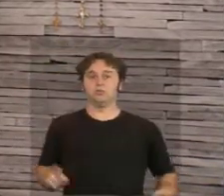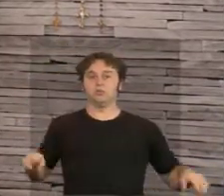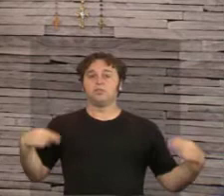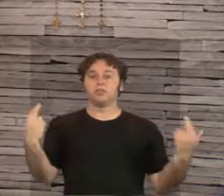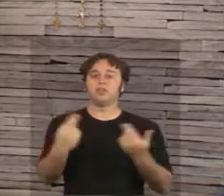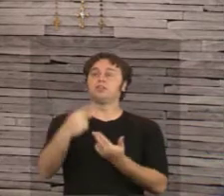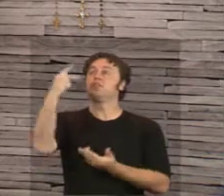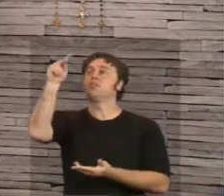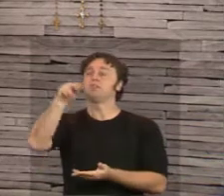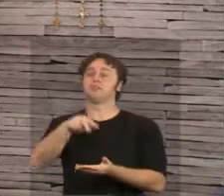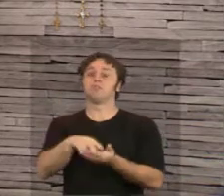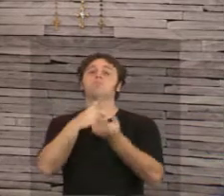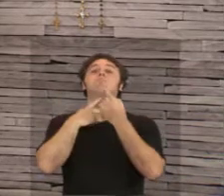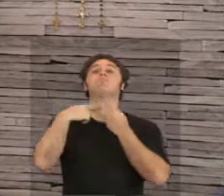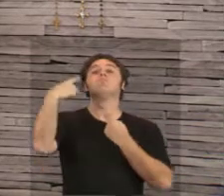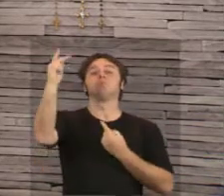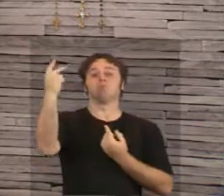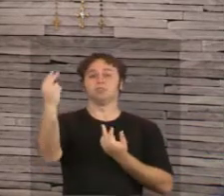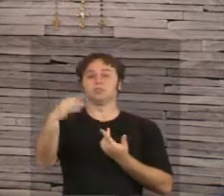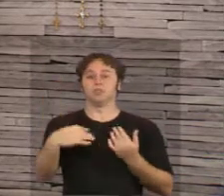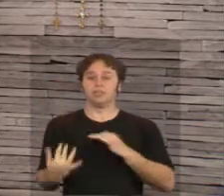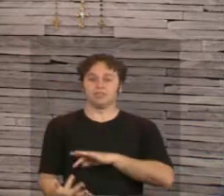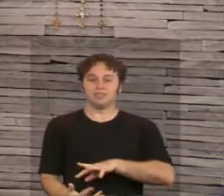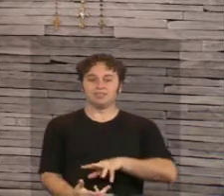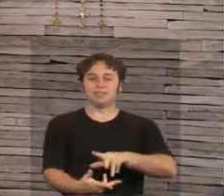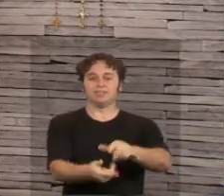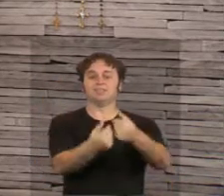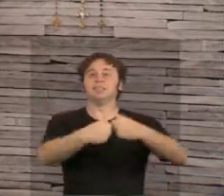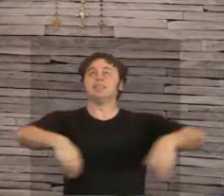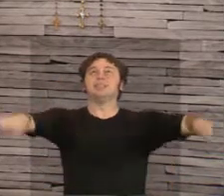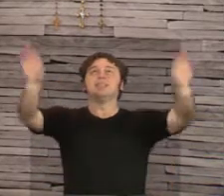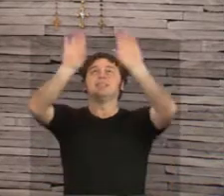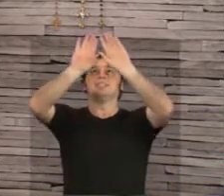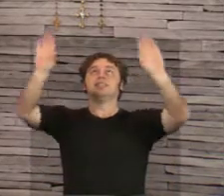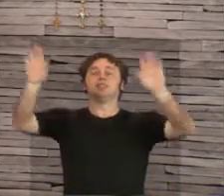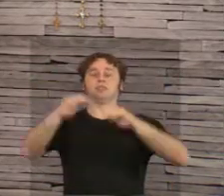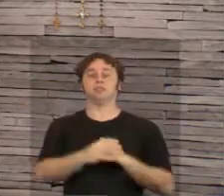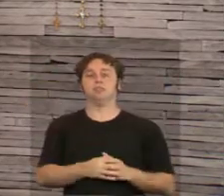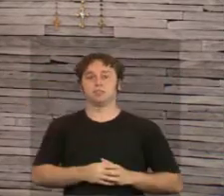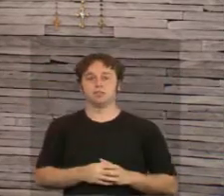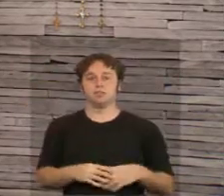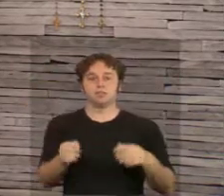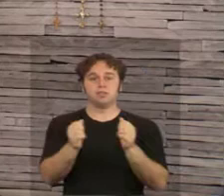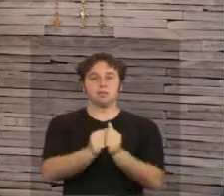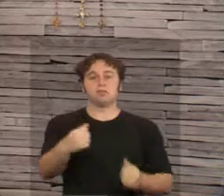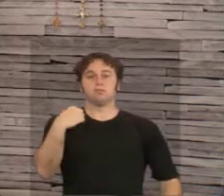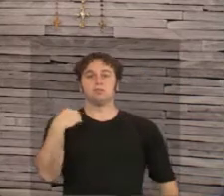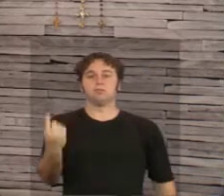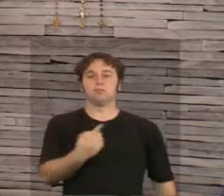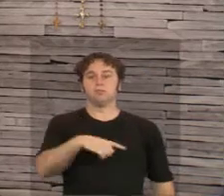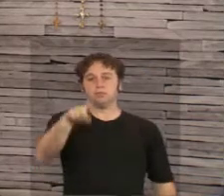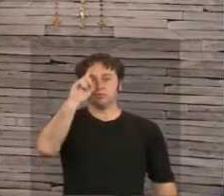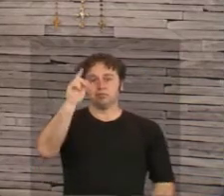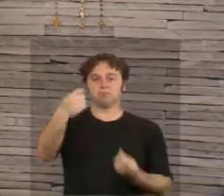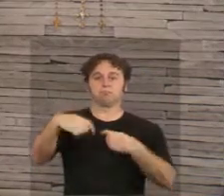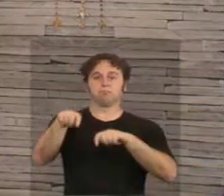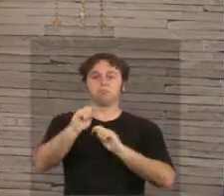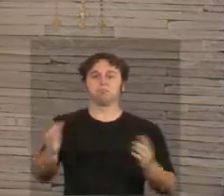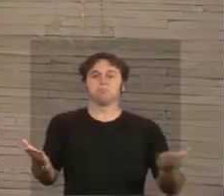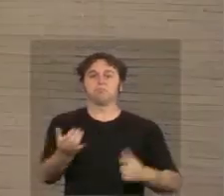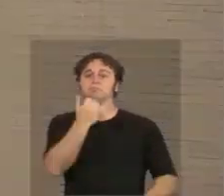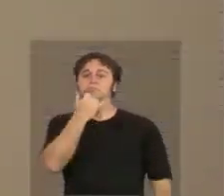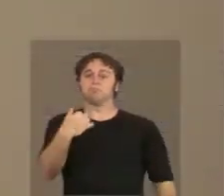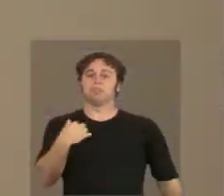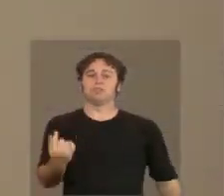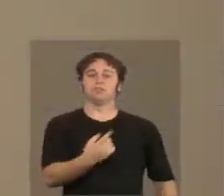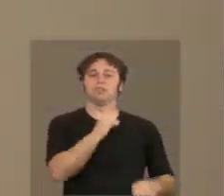nome. Venha a nós o vosso reino, seja feita a vossa vontade, assim na terra como no céu. O pão nosso de cada dia nos